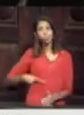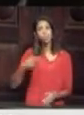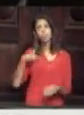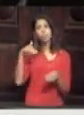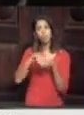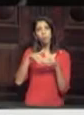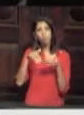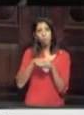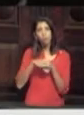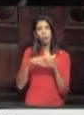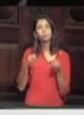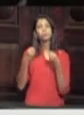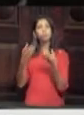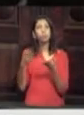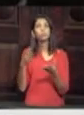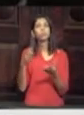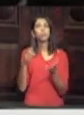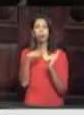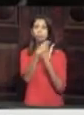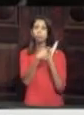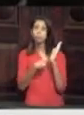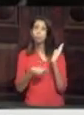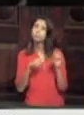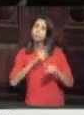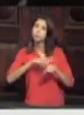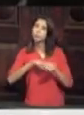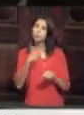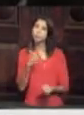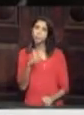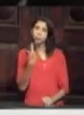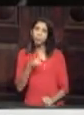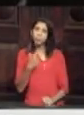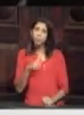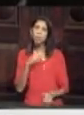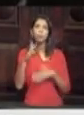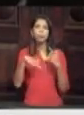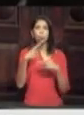voto. Encaminho ele completo por escrito, por a questão do tempo, à mesa diretora para que possa ser publicado.